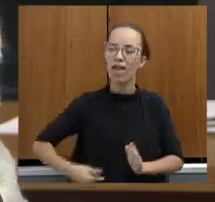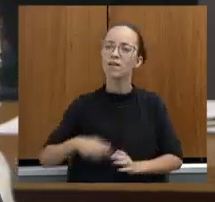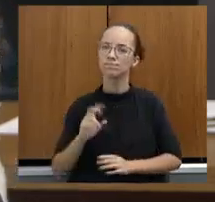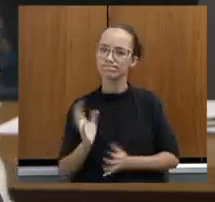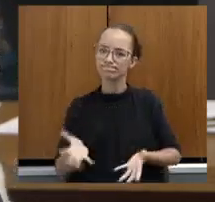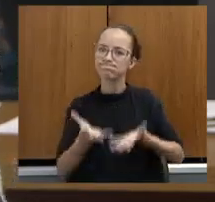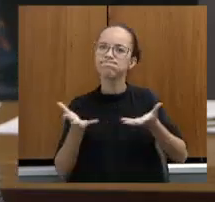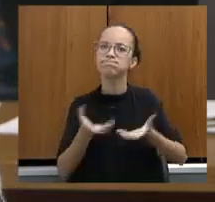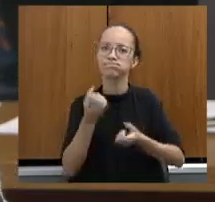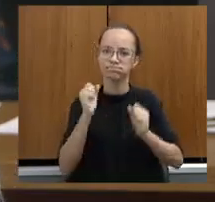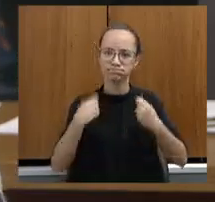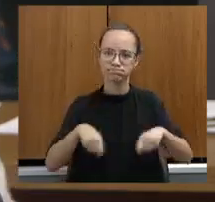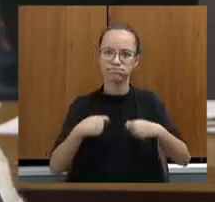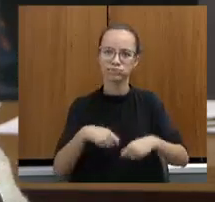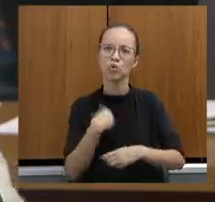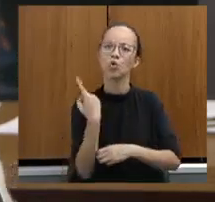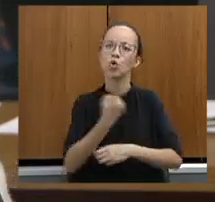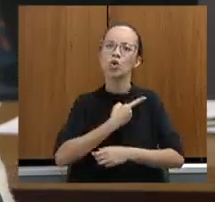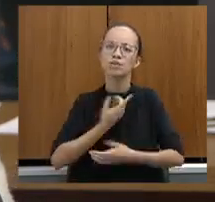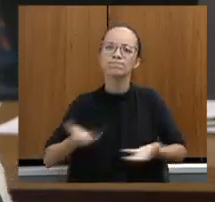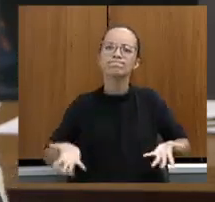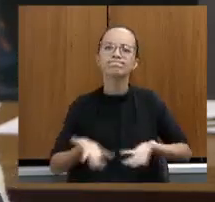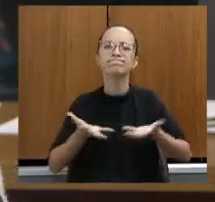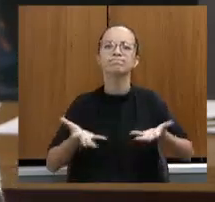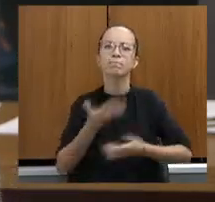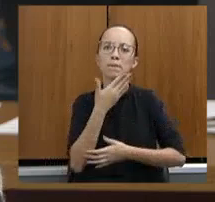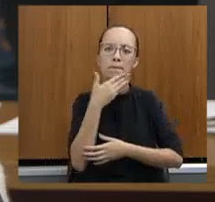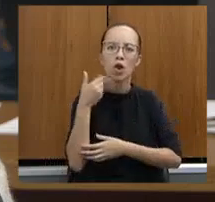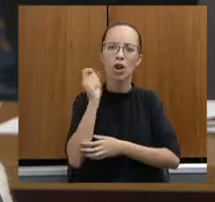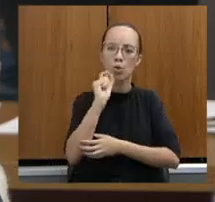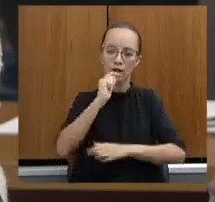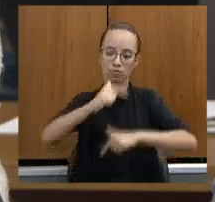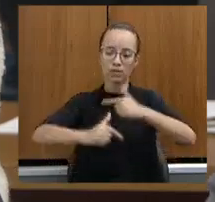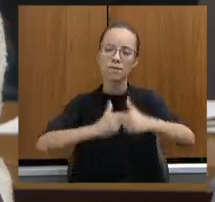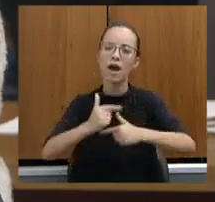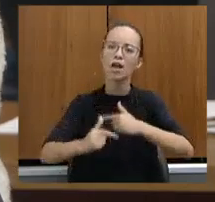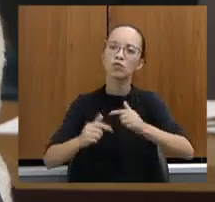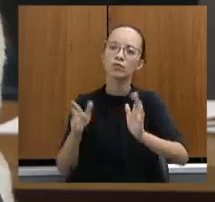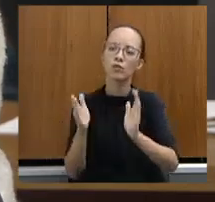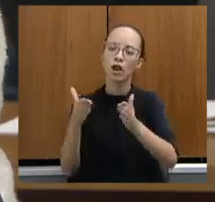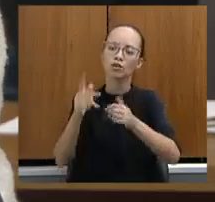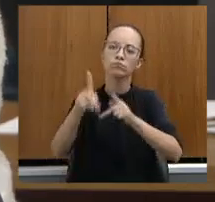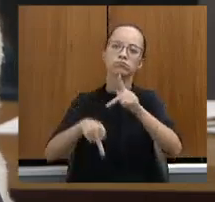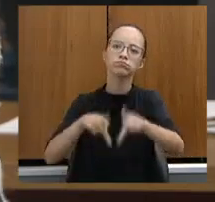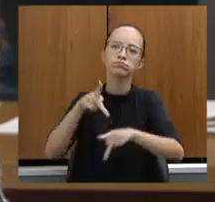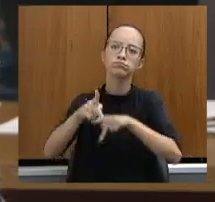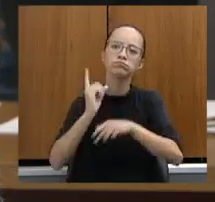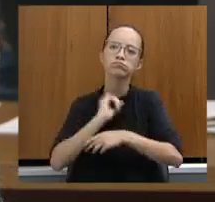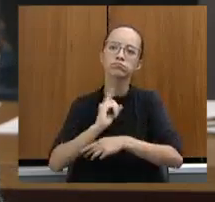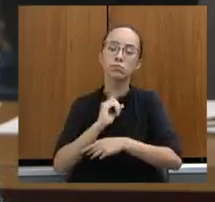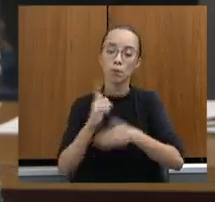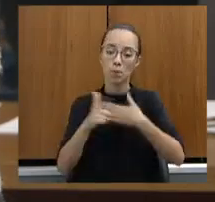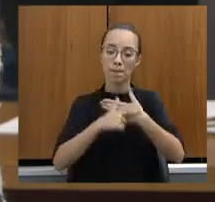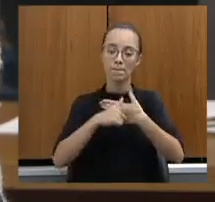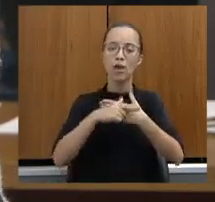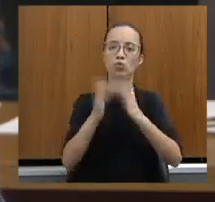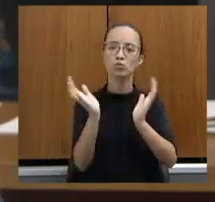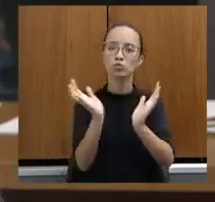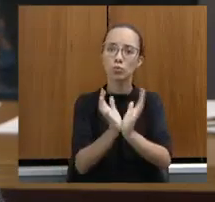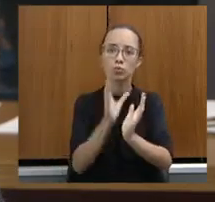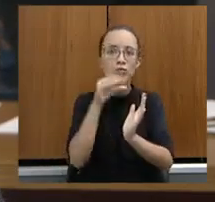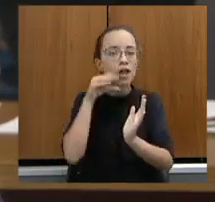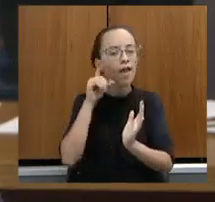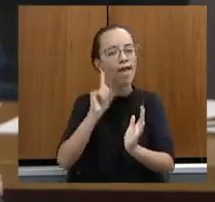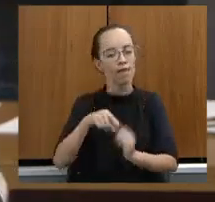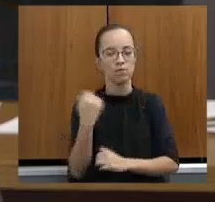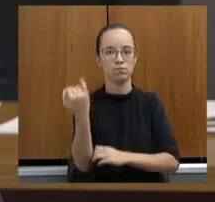valoriza o servidor também para melhorar a prestação de serviços públicos a gente tem certeza do papel dos Servidores é